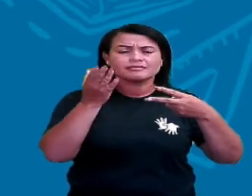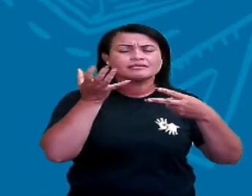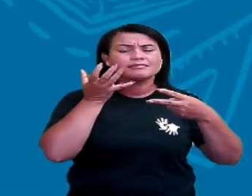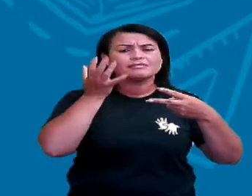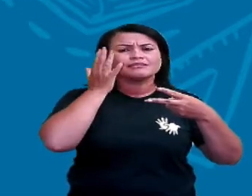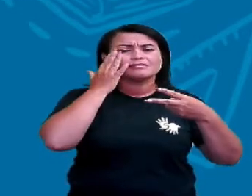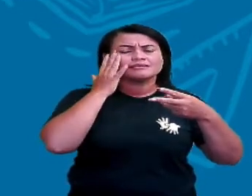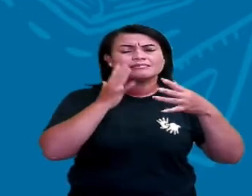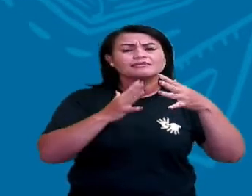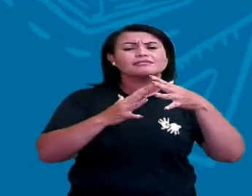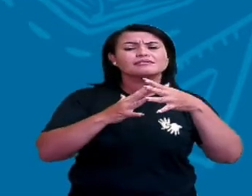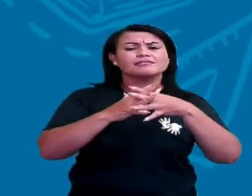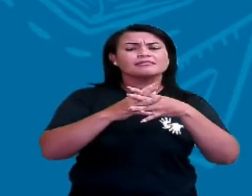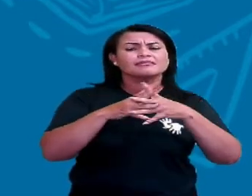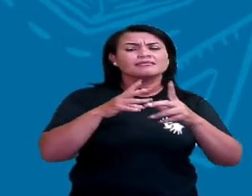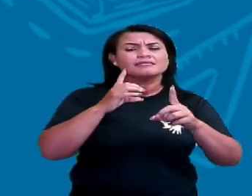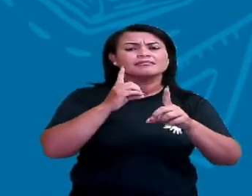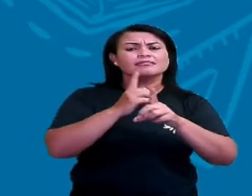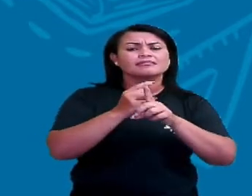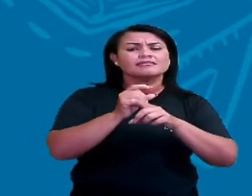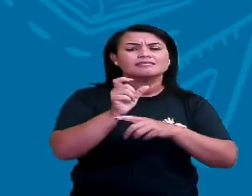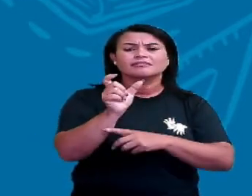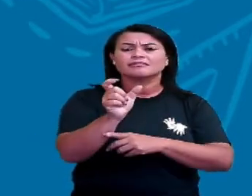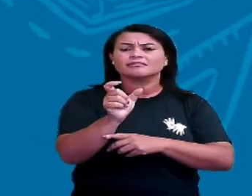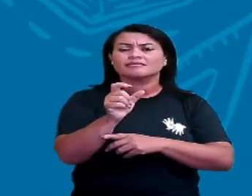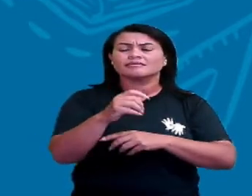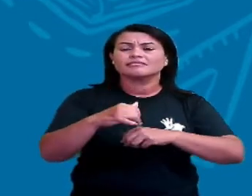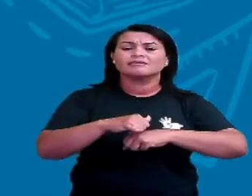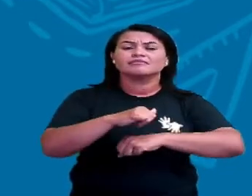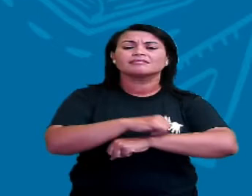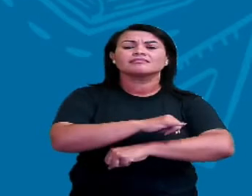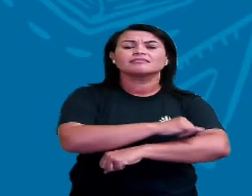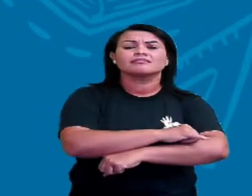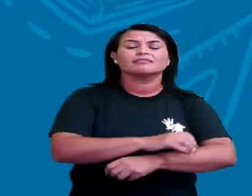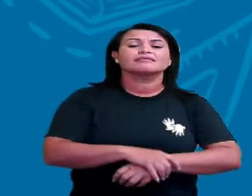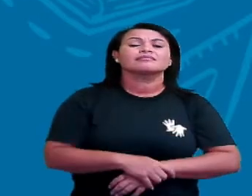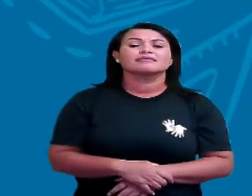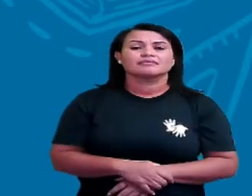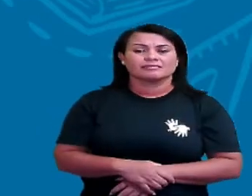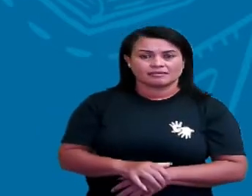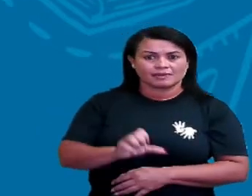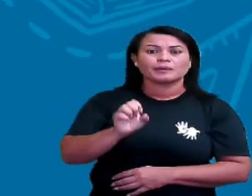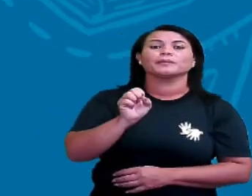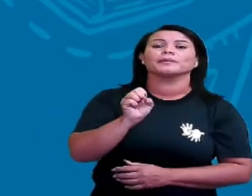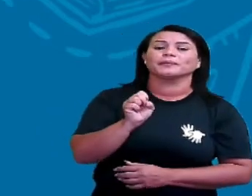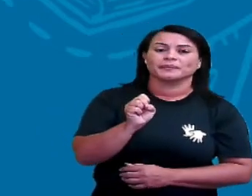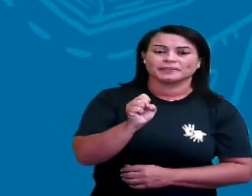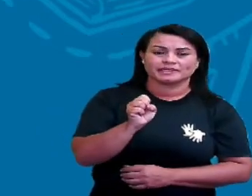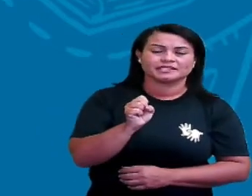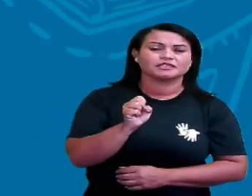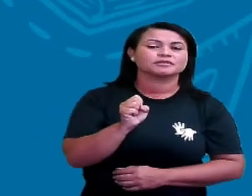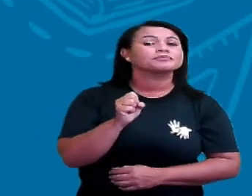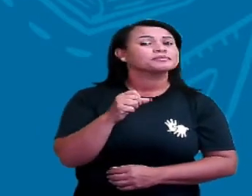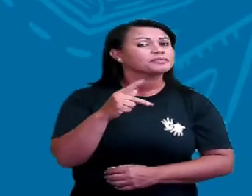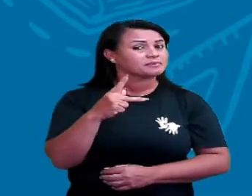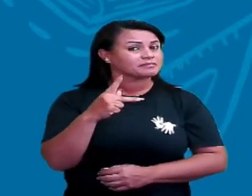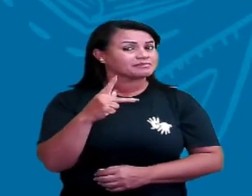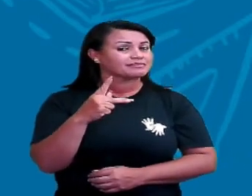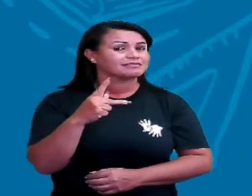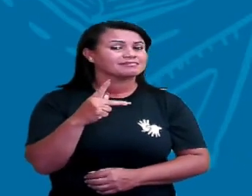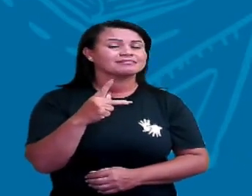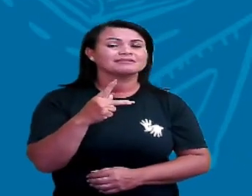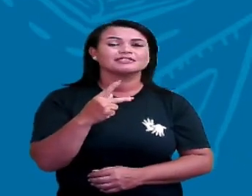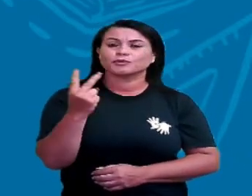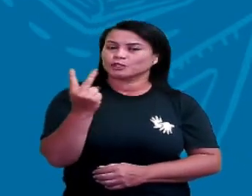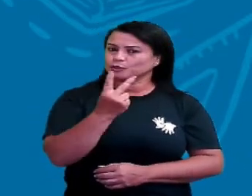que eu encontro na palavra sapo. Quem aí de casa sabe me dizer? O S e o P